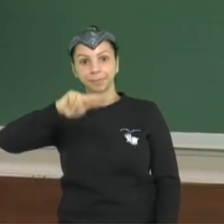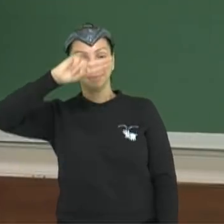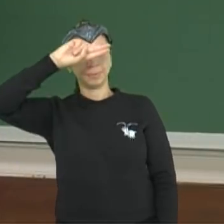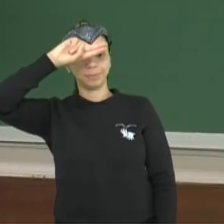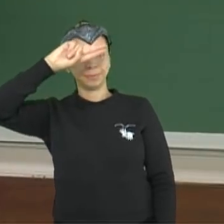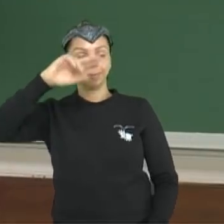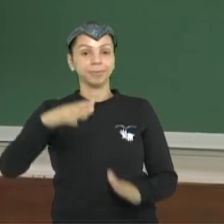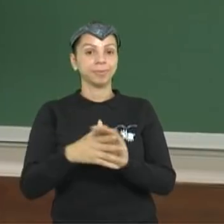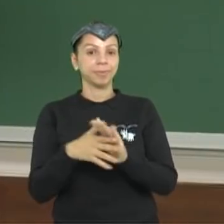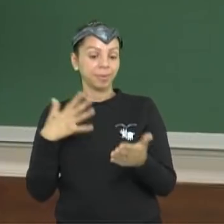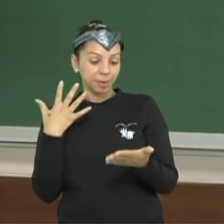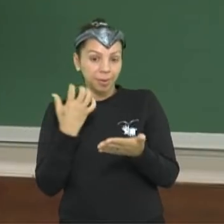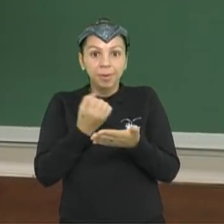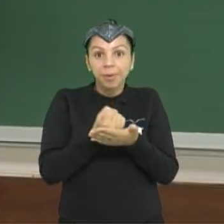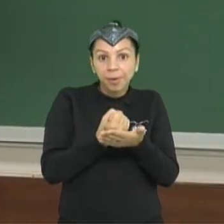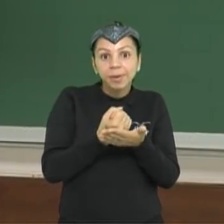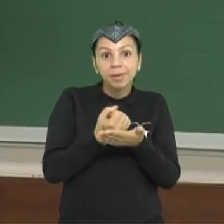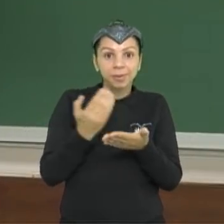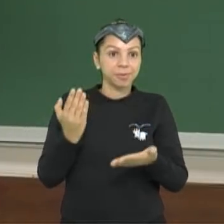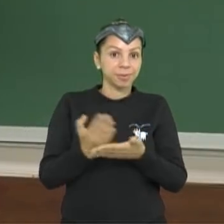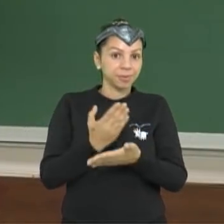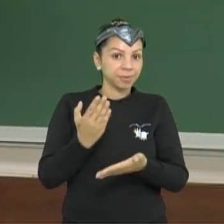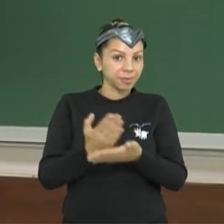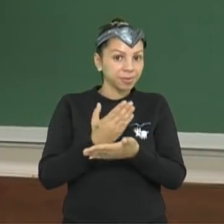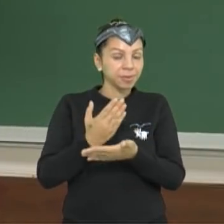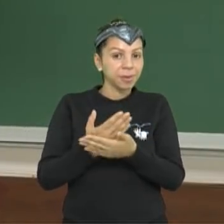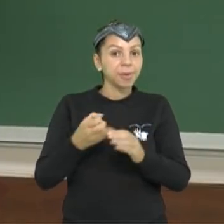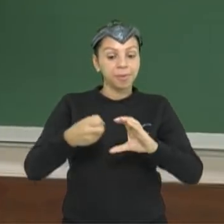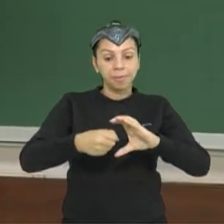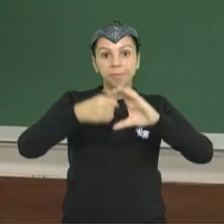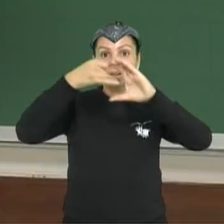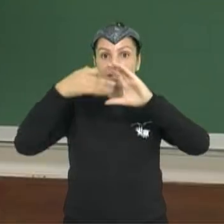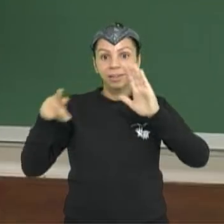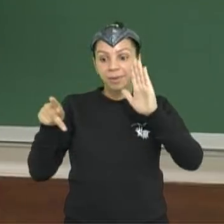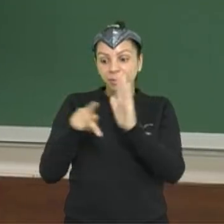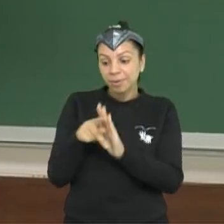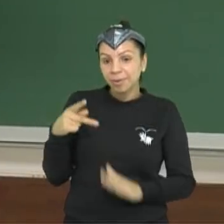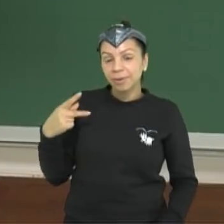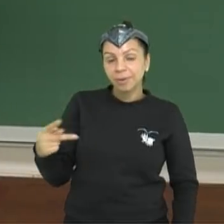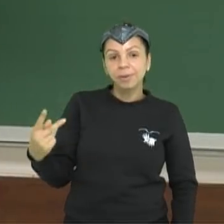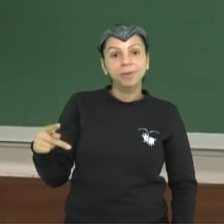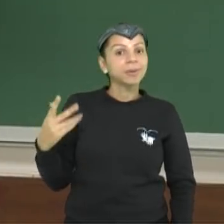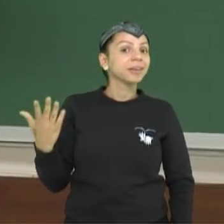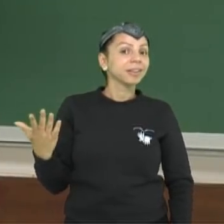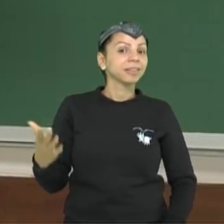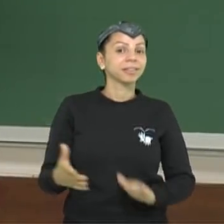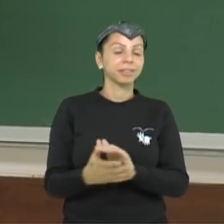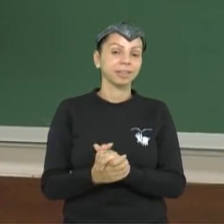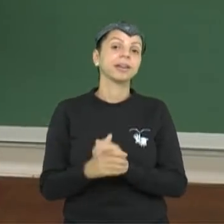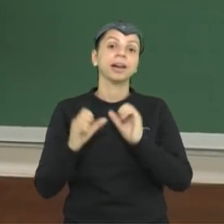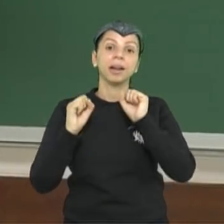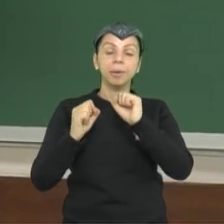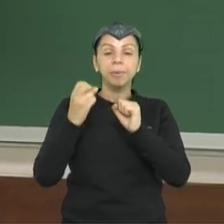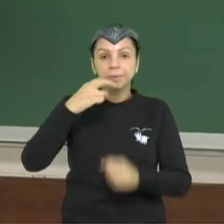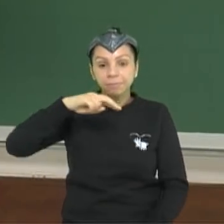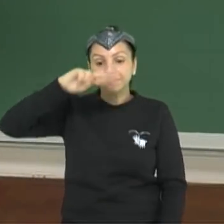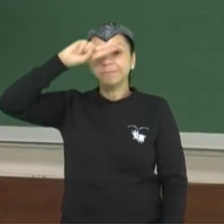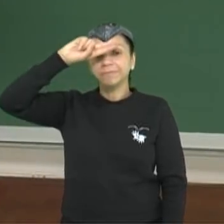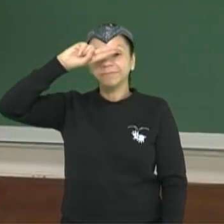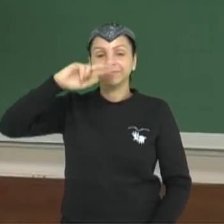Invisible. Anota aí no seu caderno. Olha lá uma característica dela que ela pode ser, que ela pode